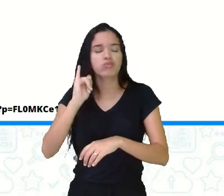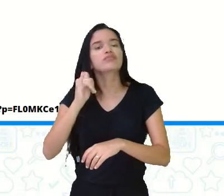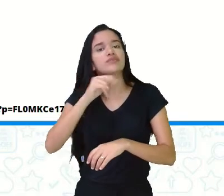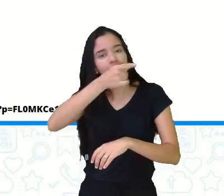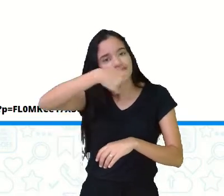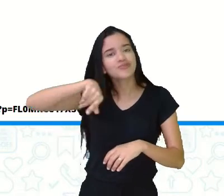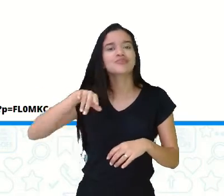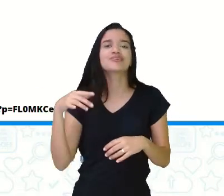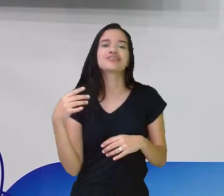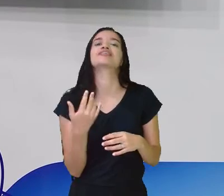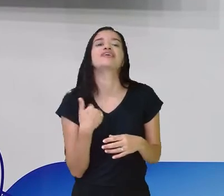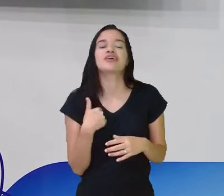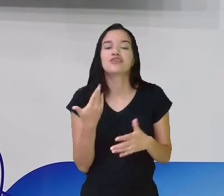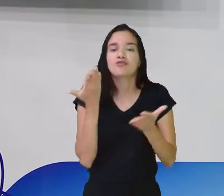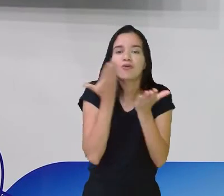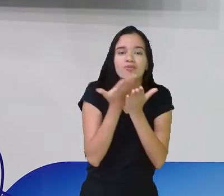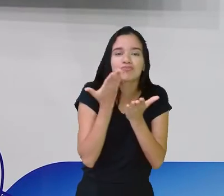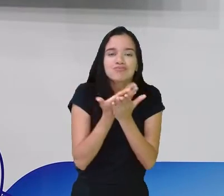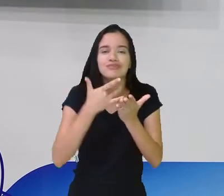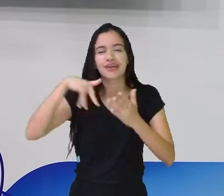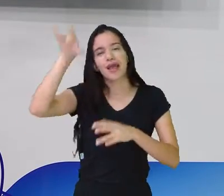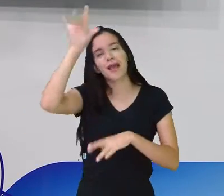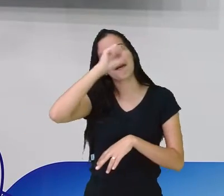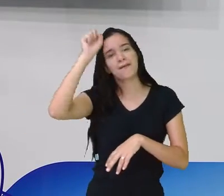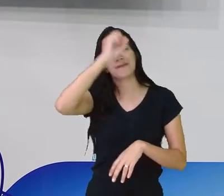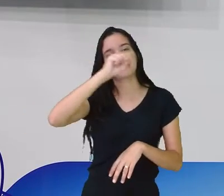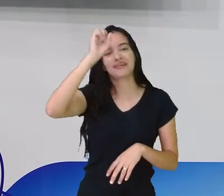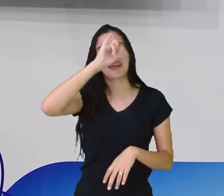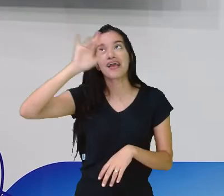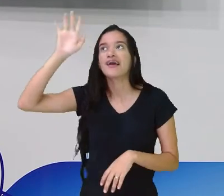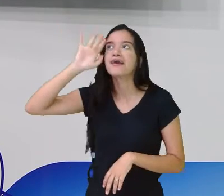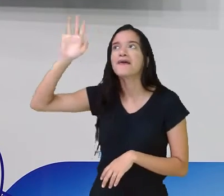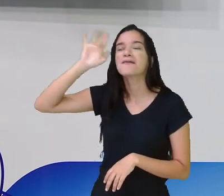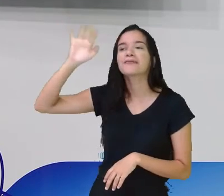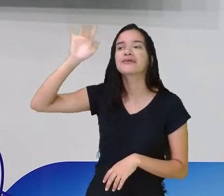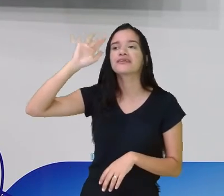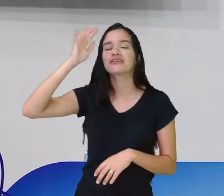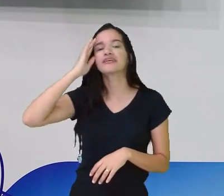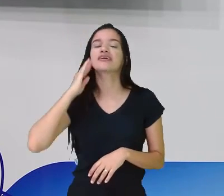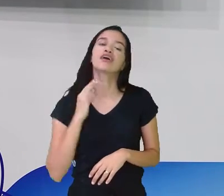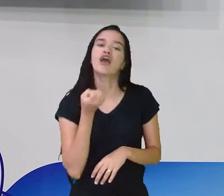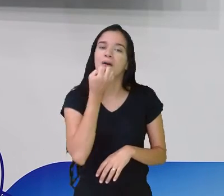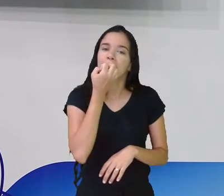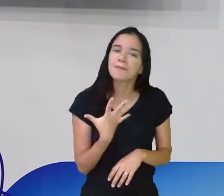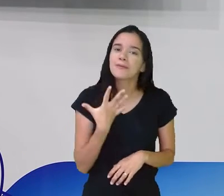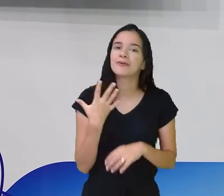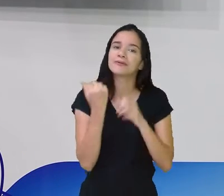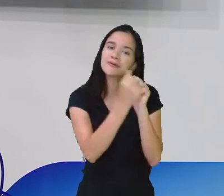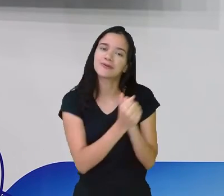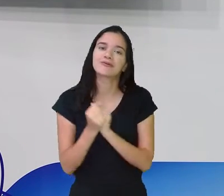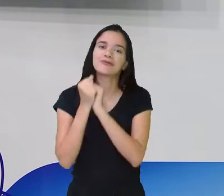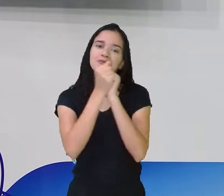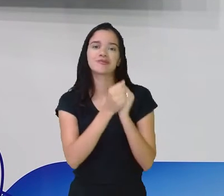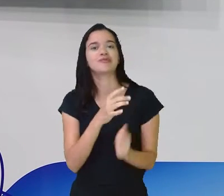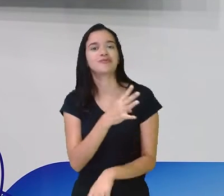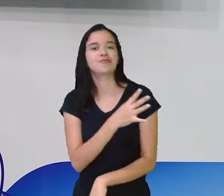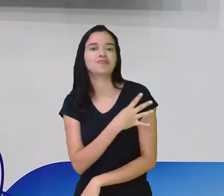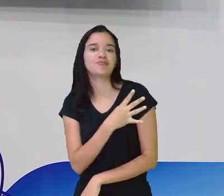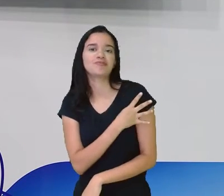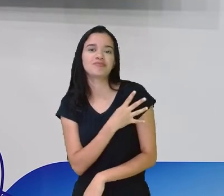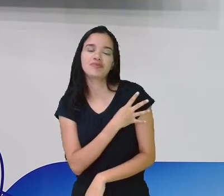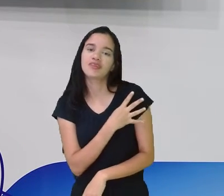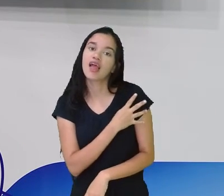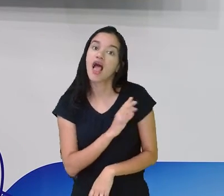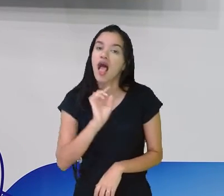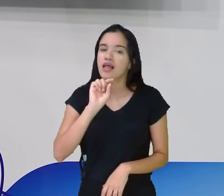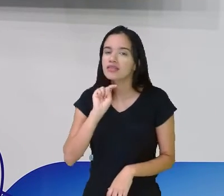Vocês vão se deliciar, vão viajar, dar asas à imaginação. Bom demais estar com vocês aqui no 4º ano. Já